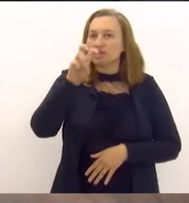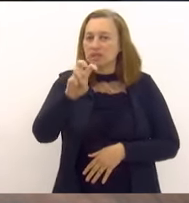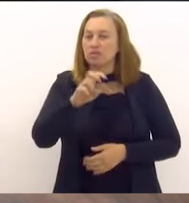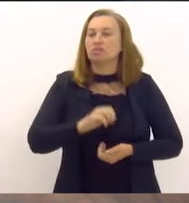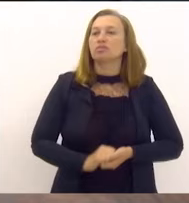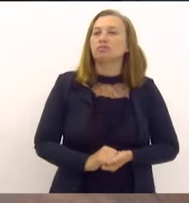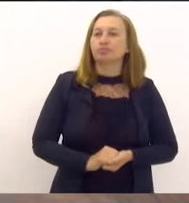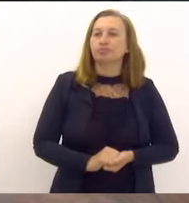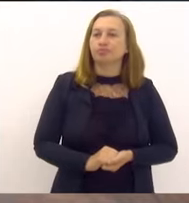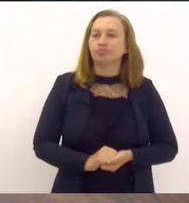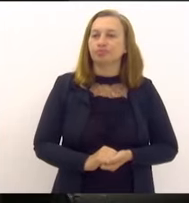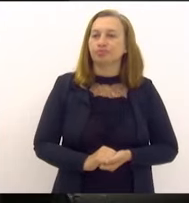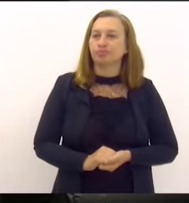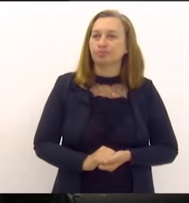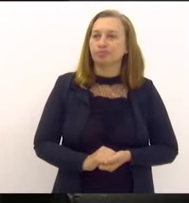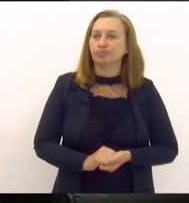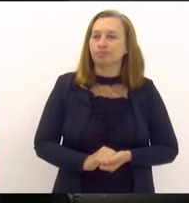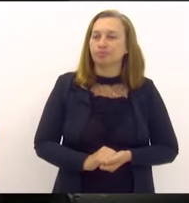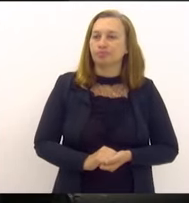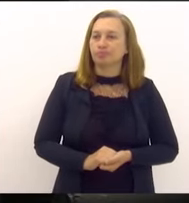5.